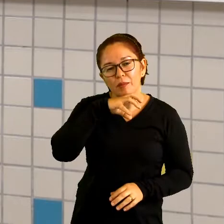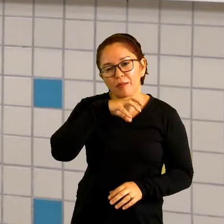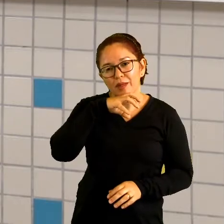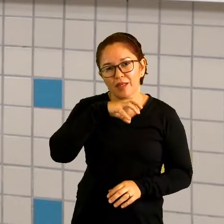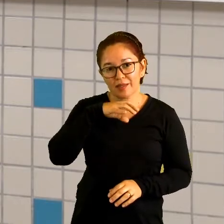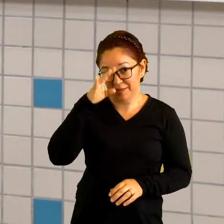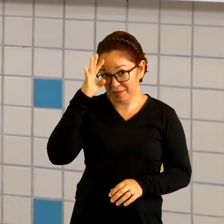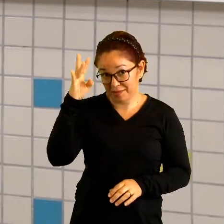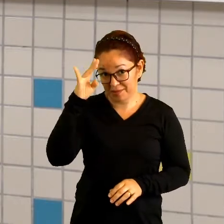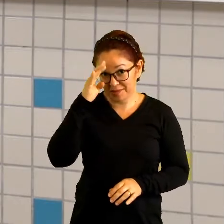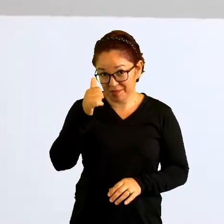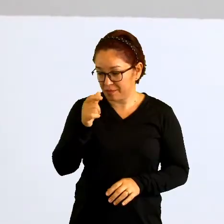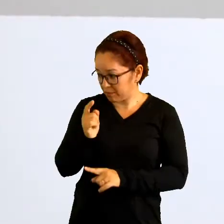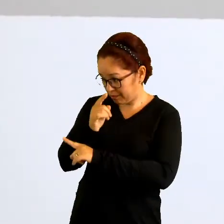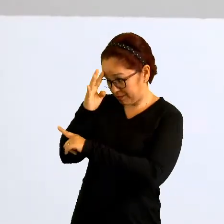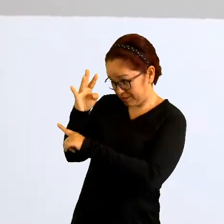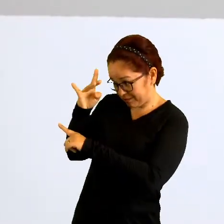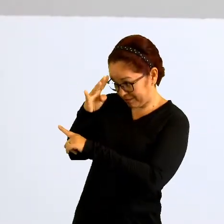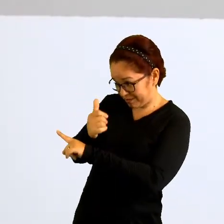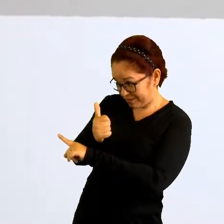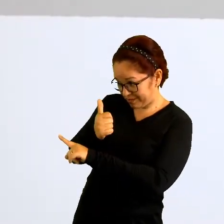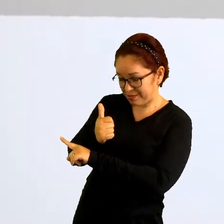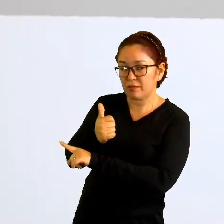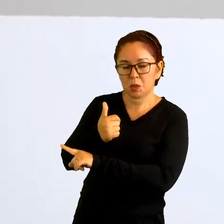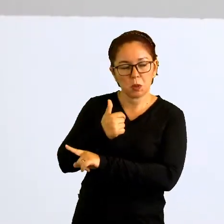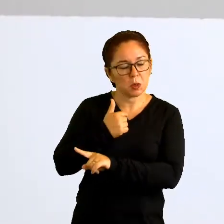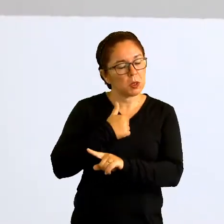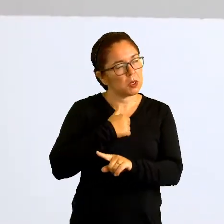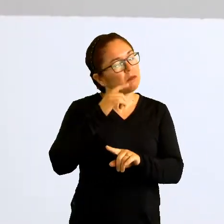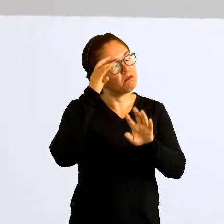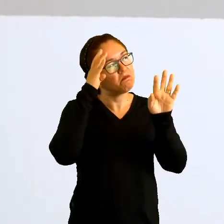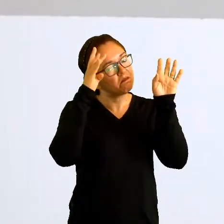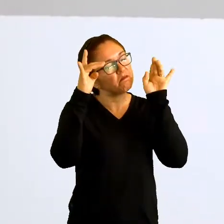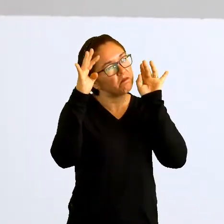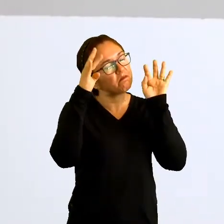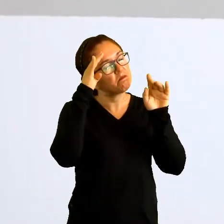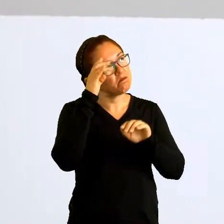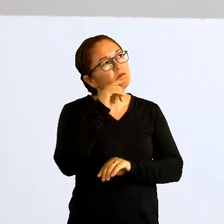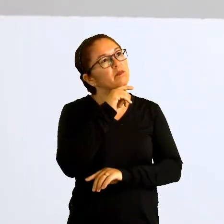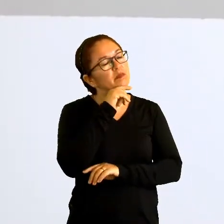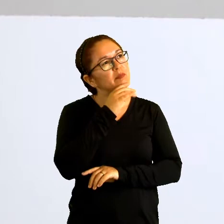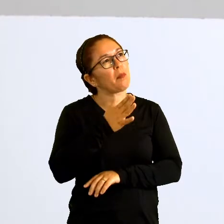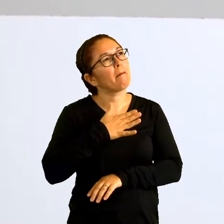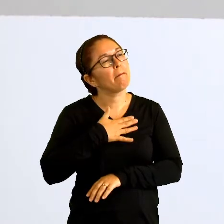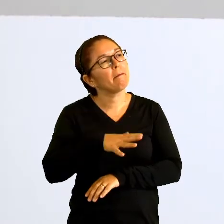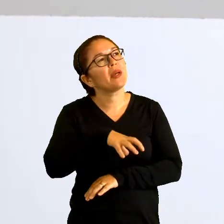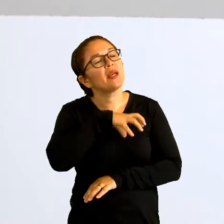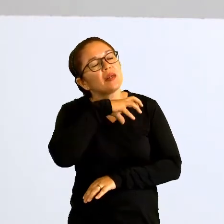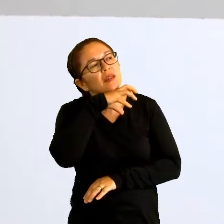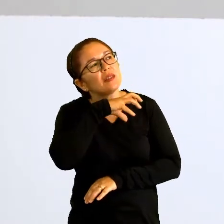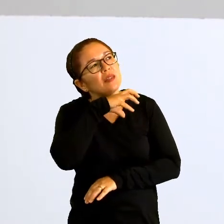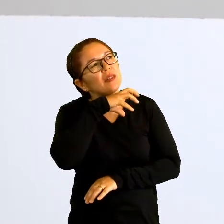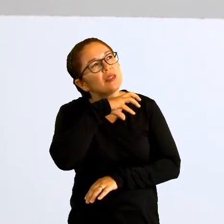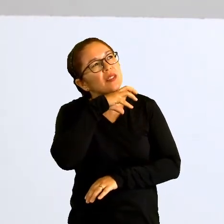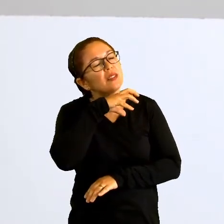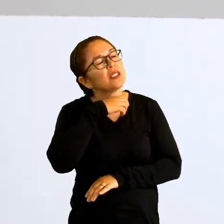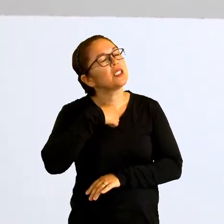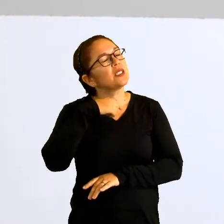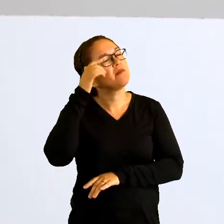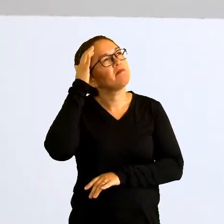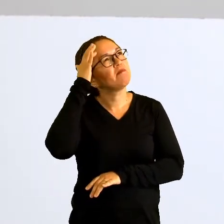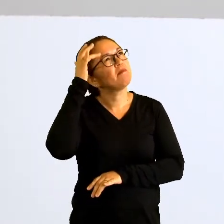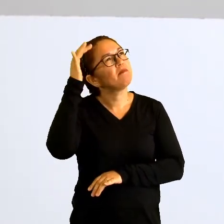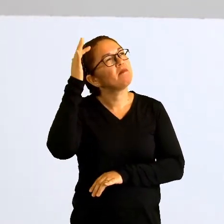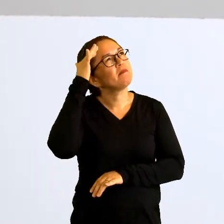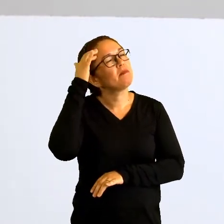Tá pensando aí, Fava? Tô pensando aqui, professora. O meu animalzinho, eu tô pensando